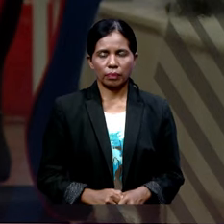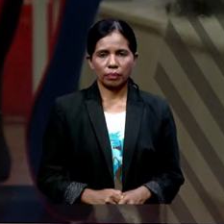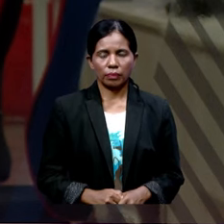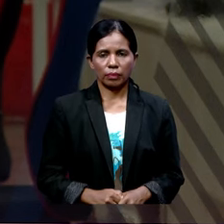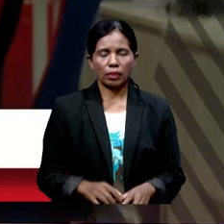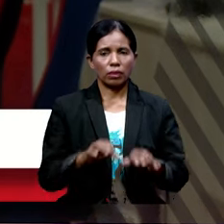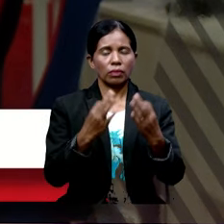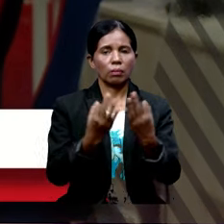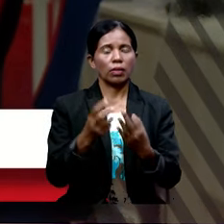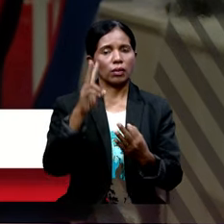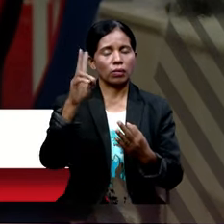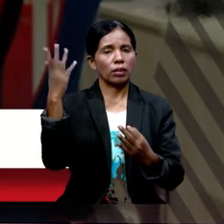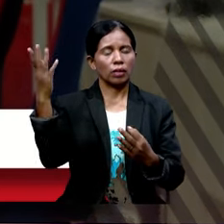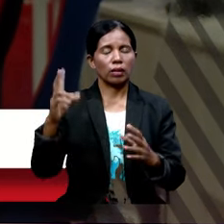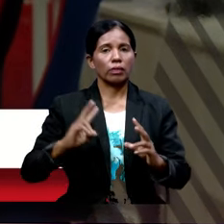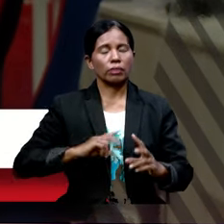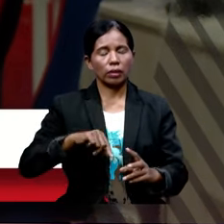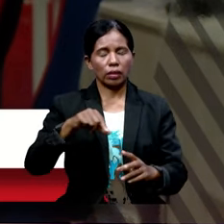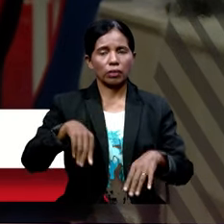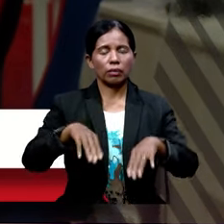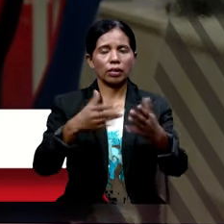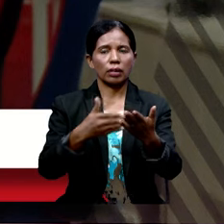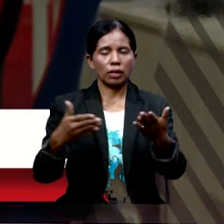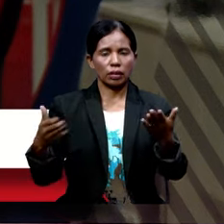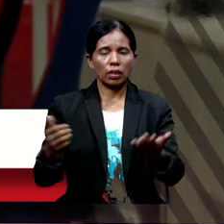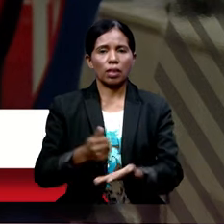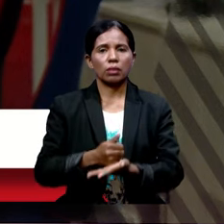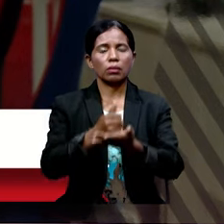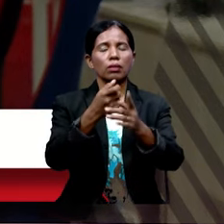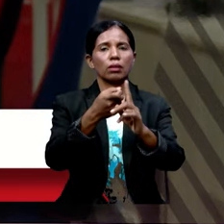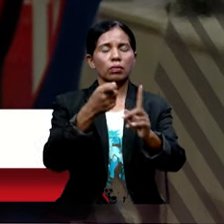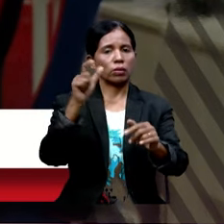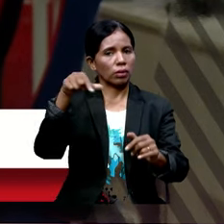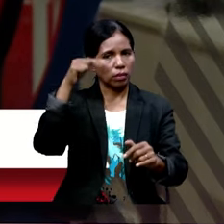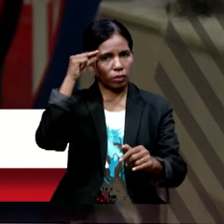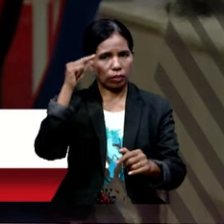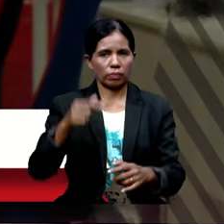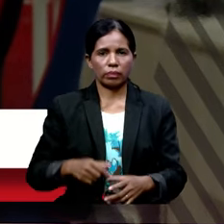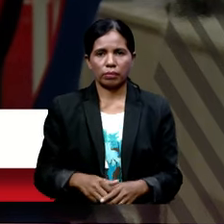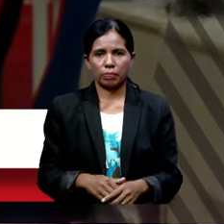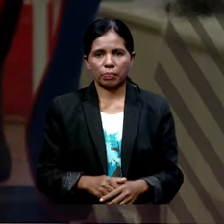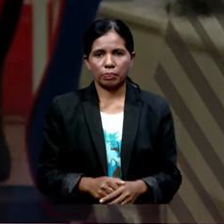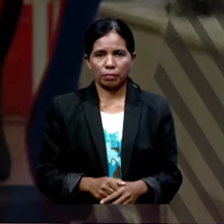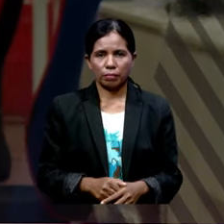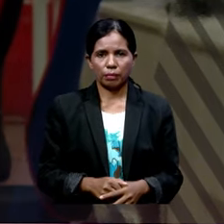Uma kain rua iha vikeke fan material construção na be apoio husi governo.